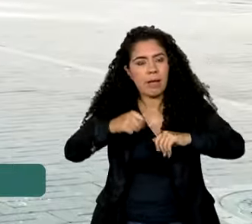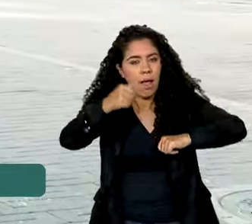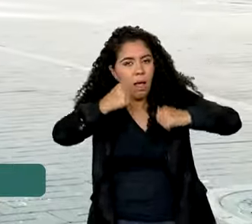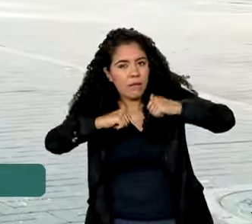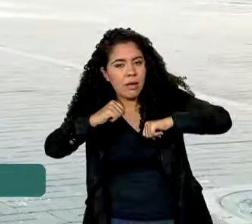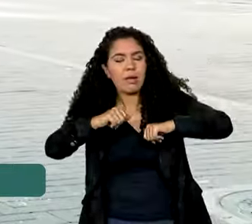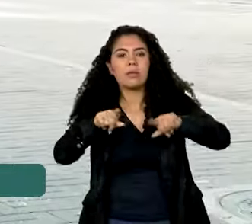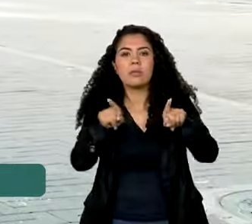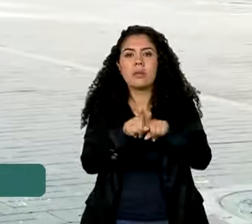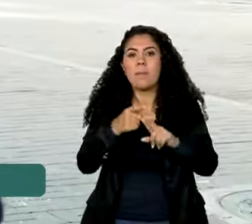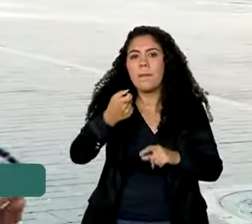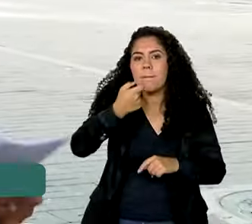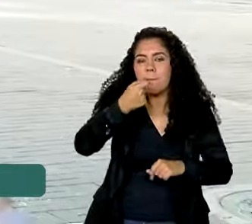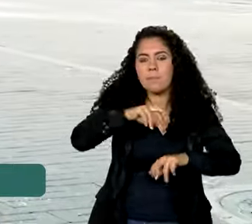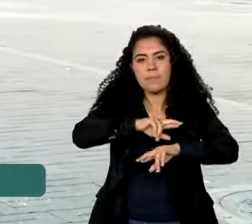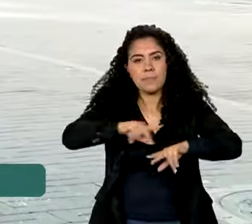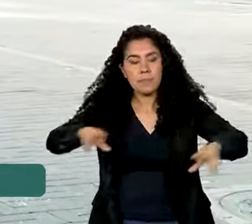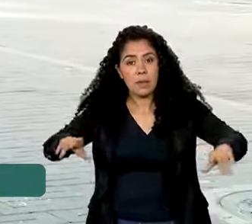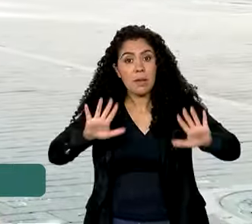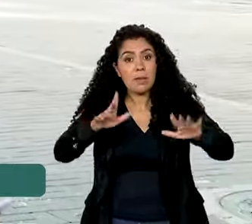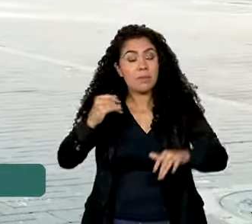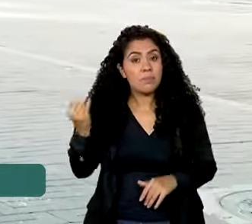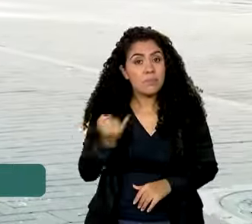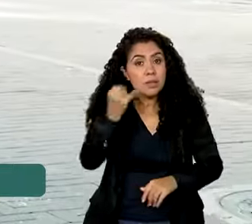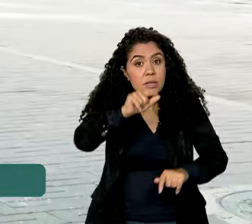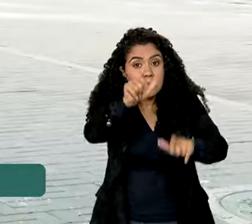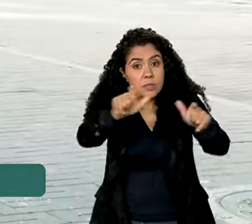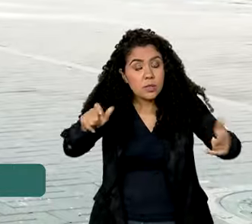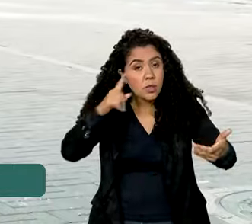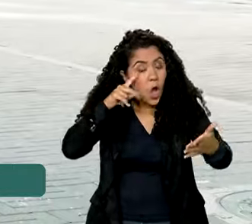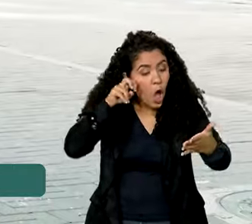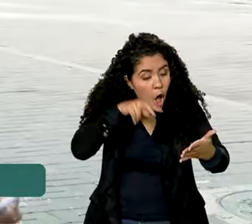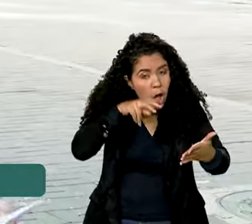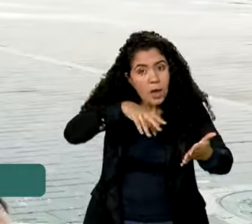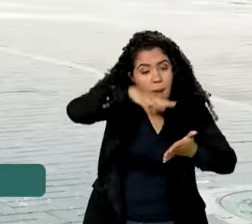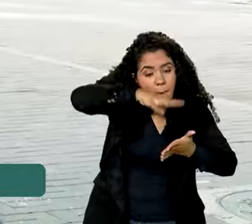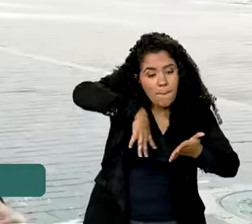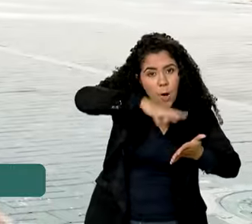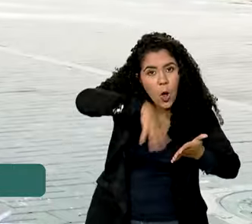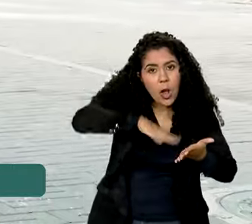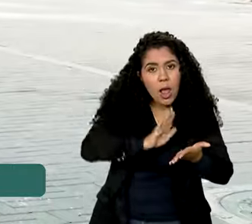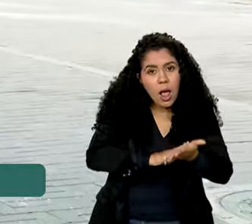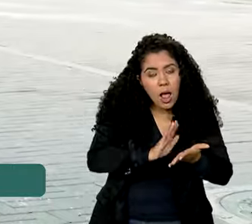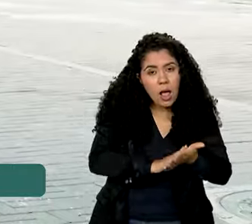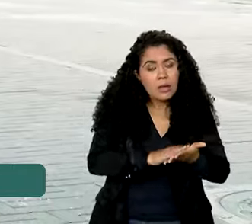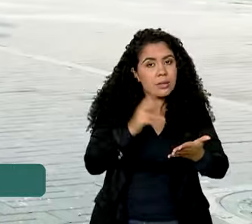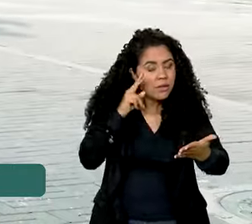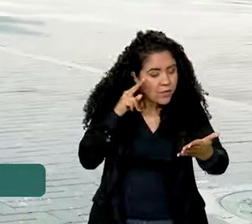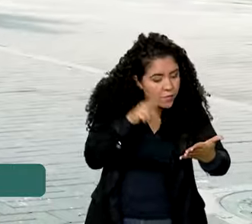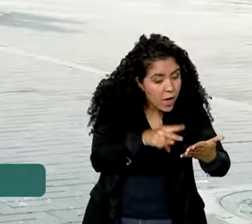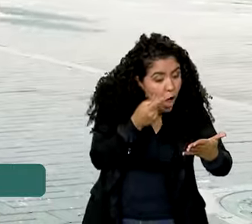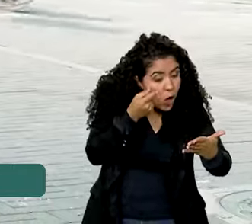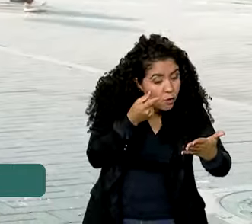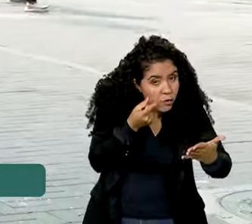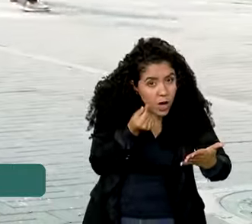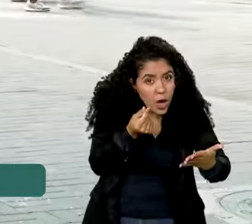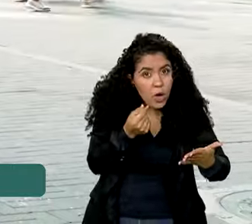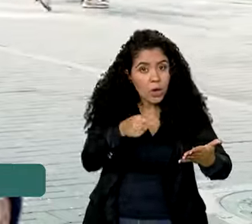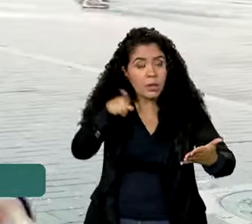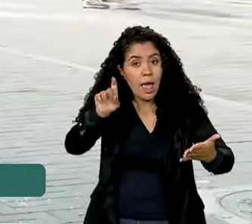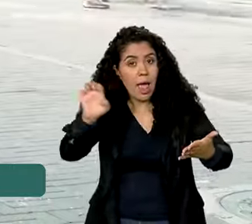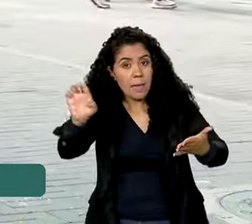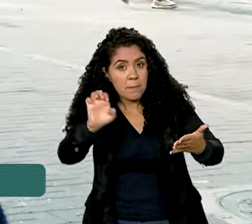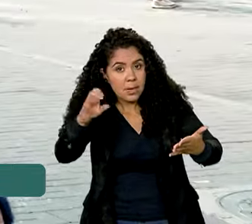lembrar para que os beneficiários chequem os boletos de cobrança para saber se aquele valor que foi aplicado pela